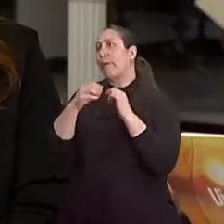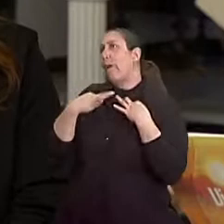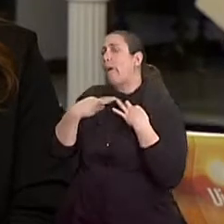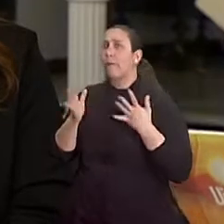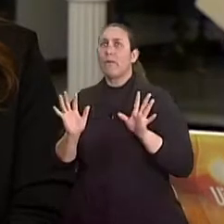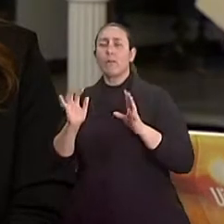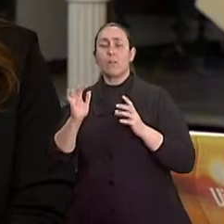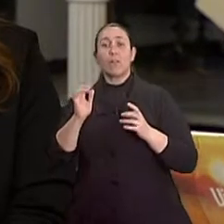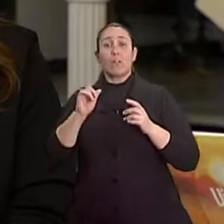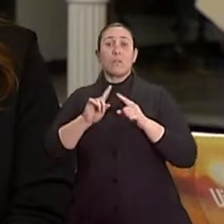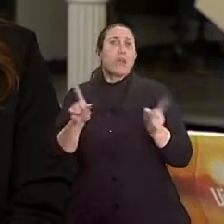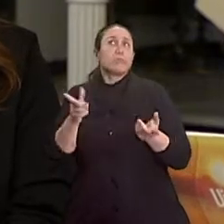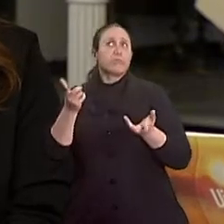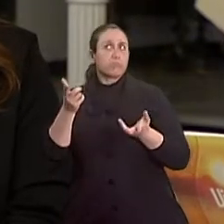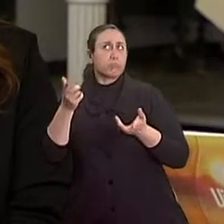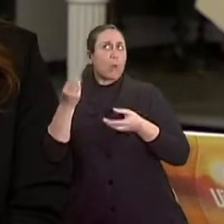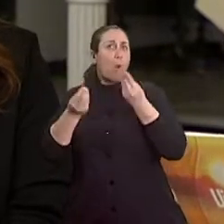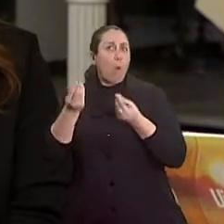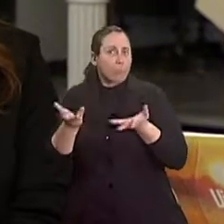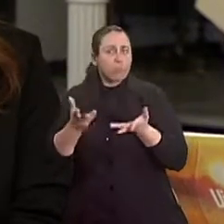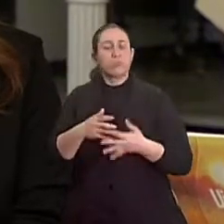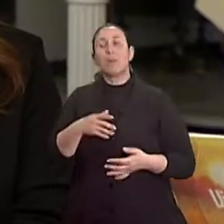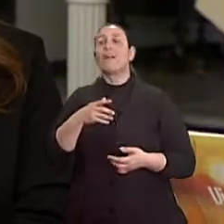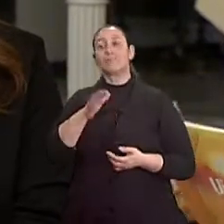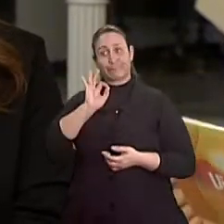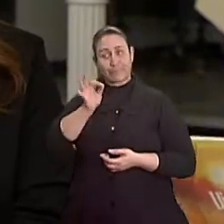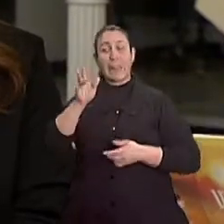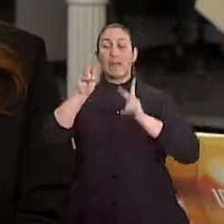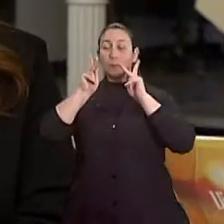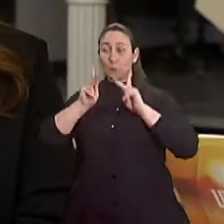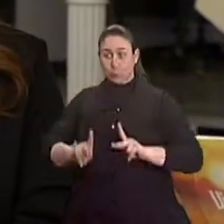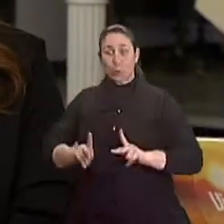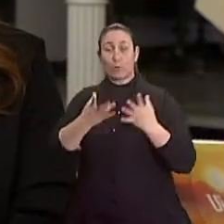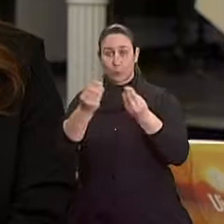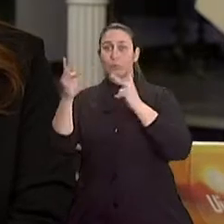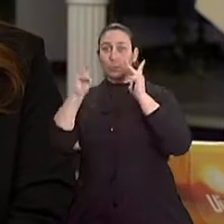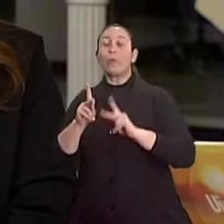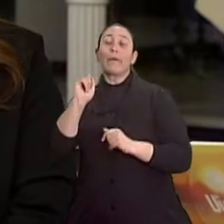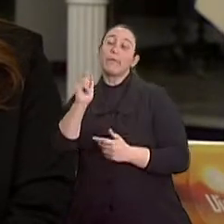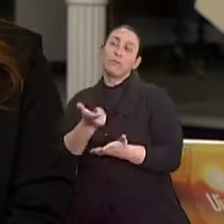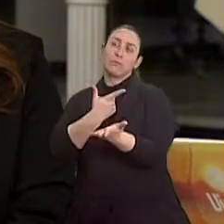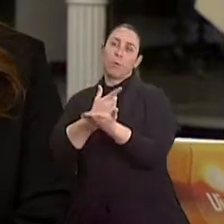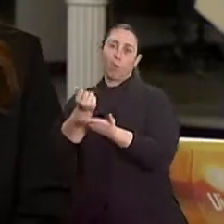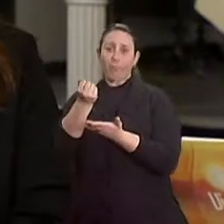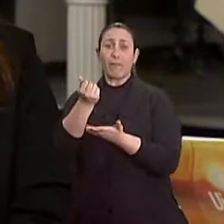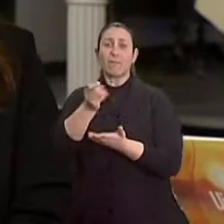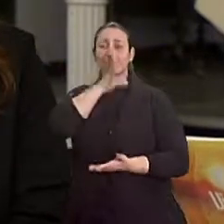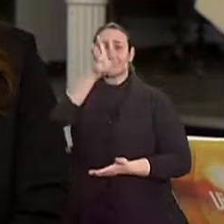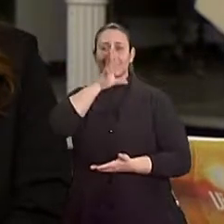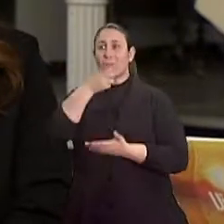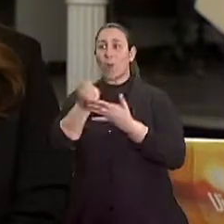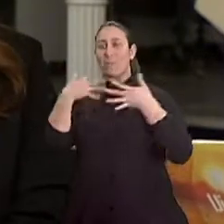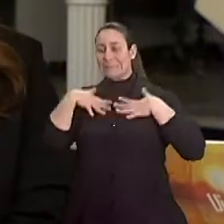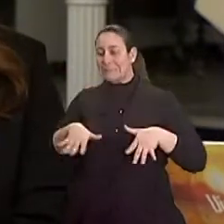muito bem arrumada sem ter gasto muito. É, as pessoas compram mal. Ah, então okay. as pessoas acham então, que comprando isso. muitos